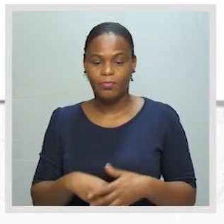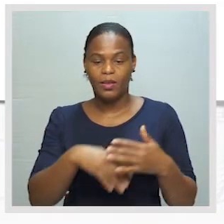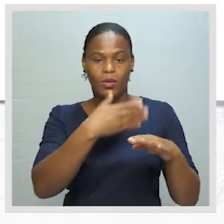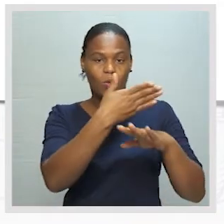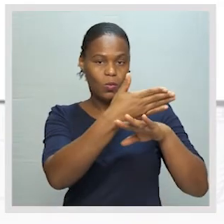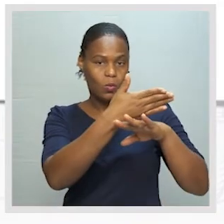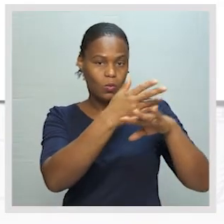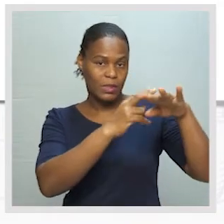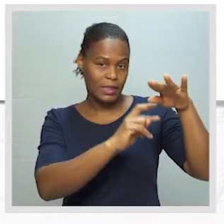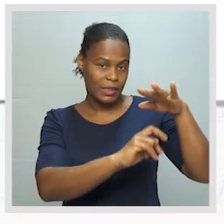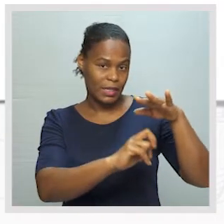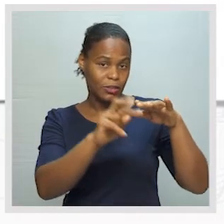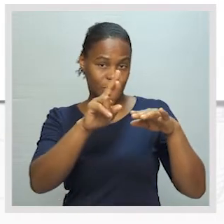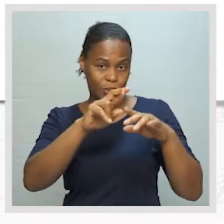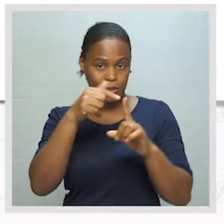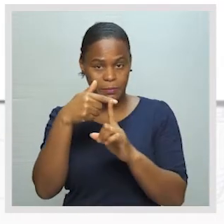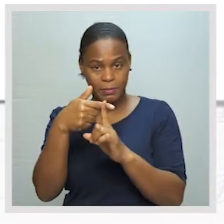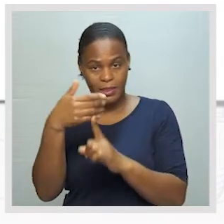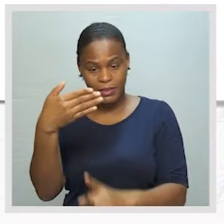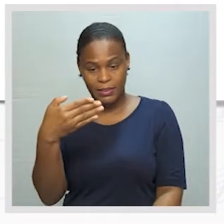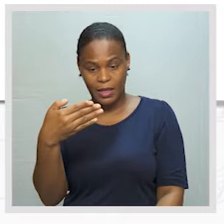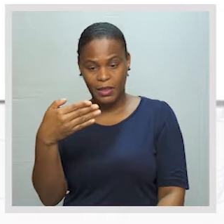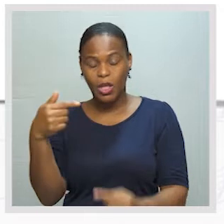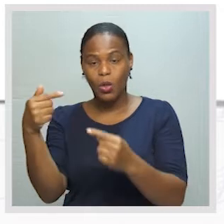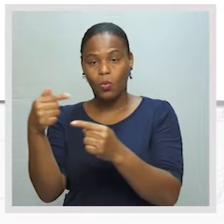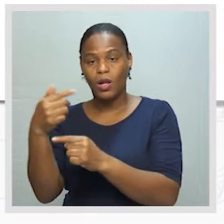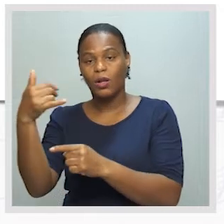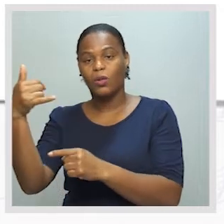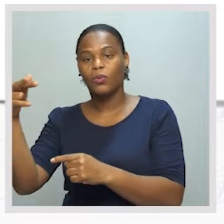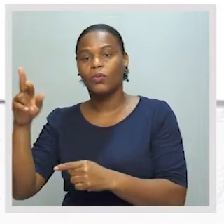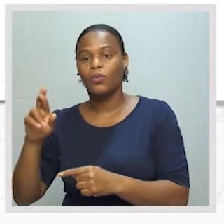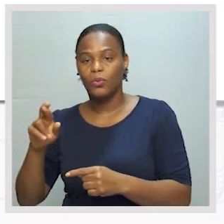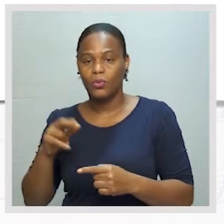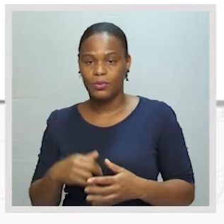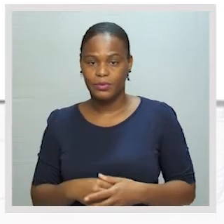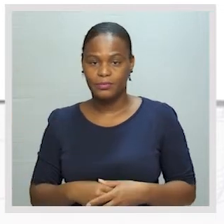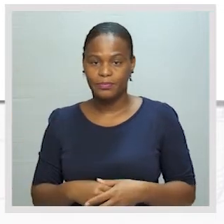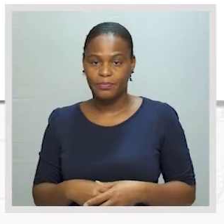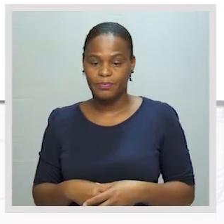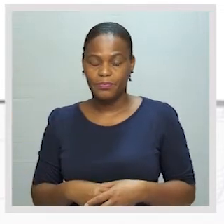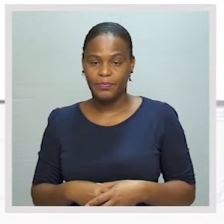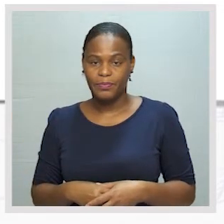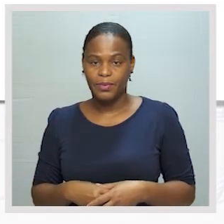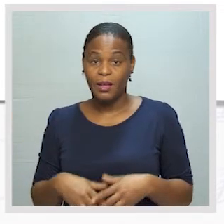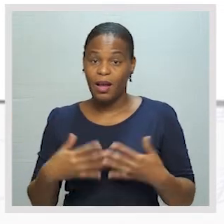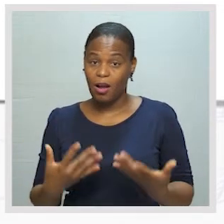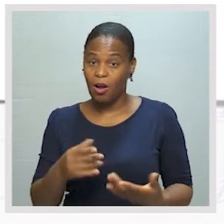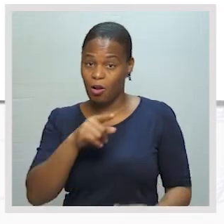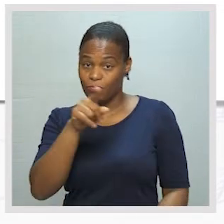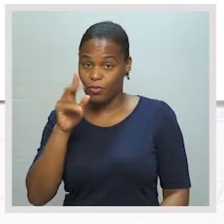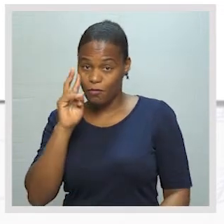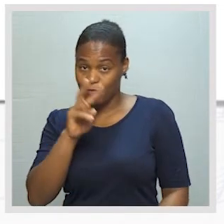1/3 de x mais 7 igual a 2x. E agora vocês vão